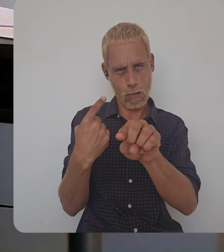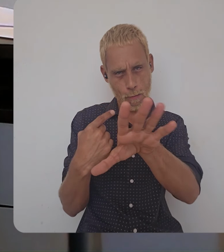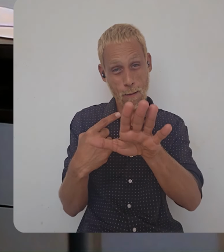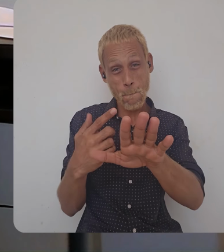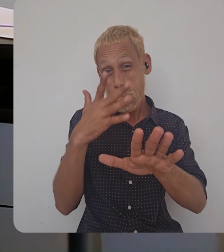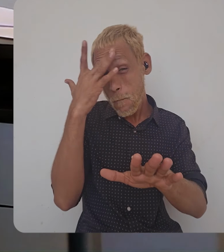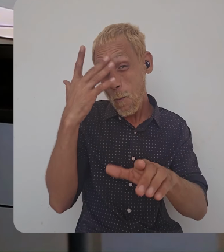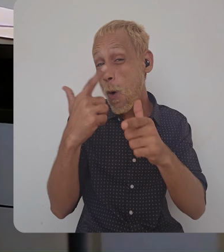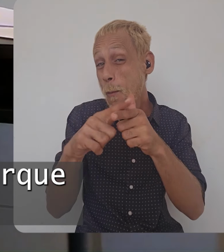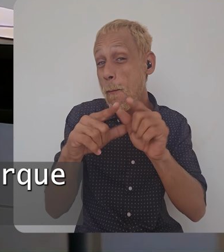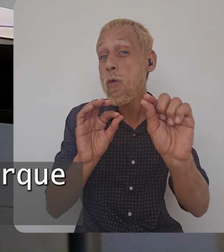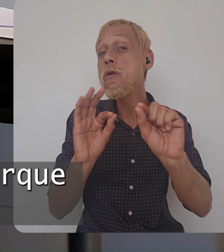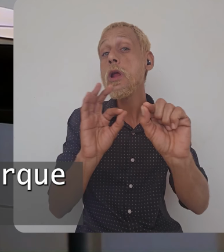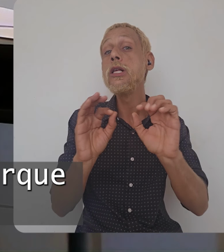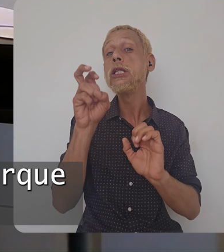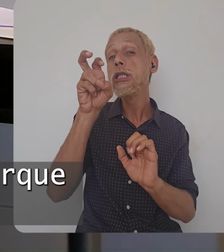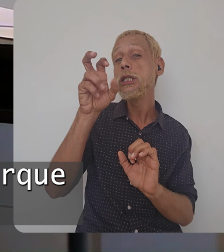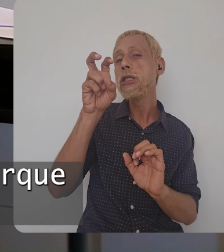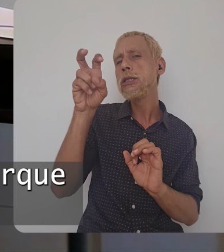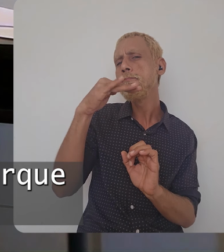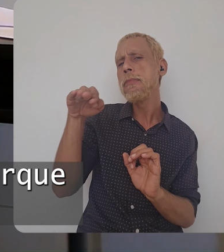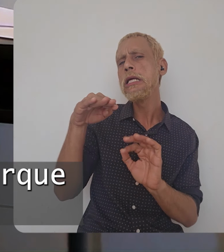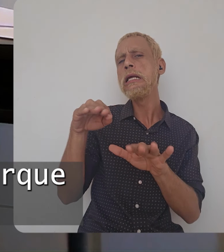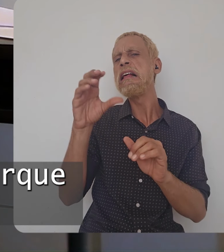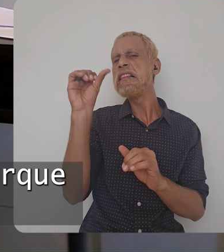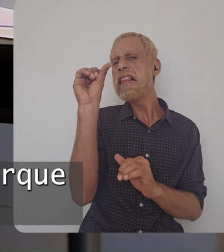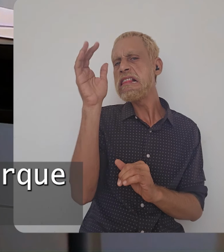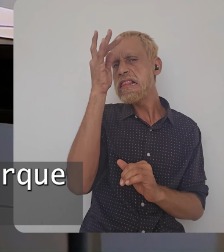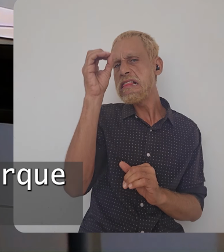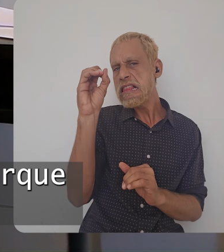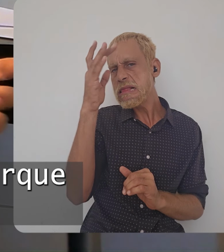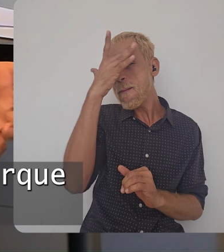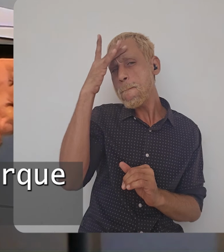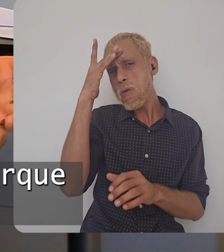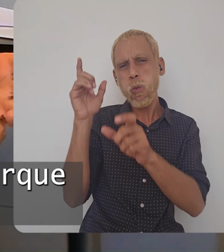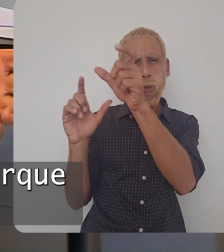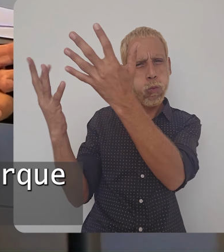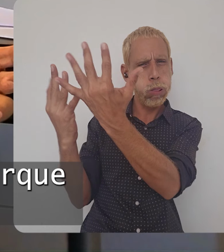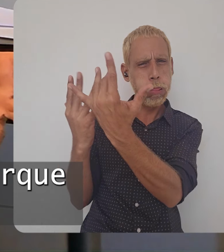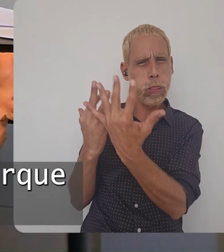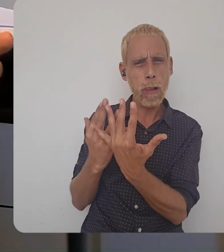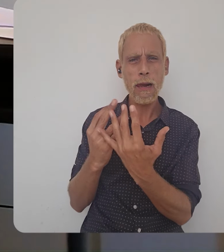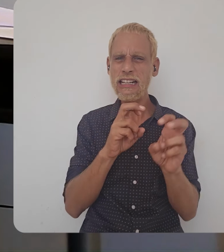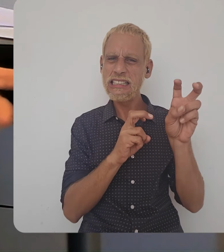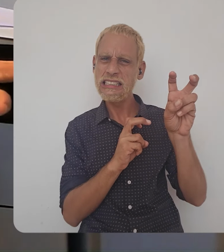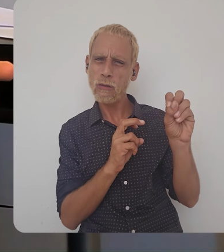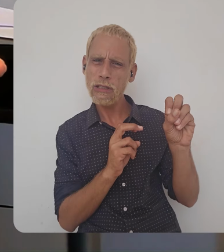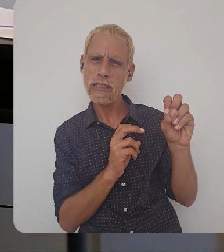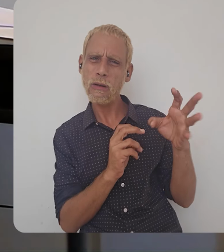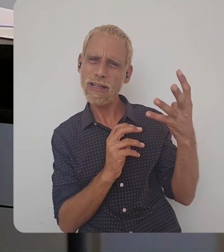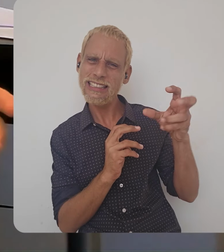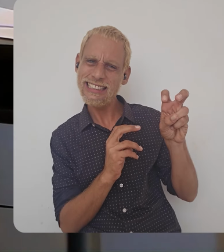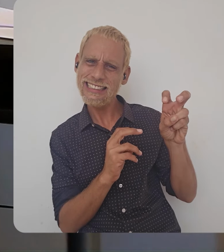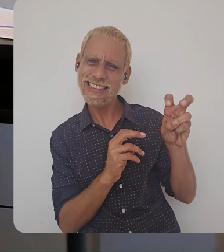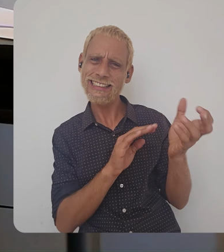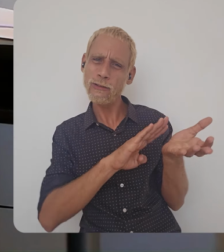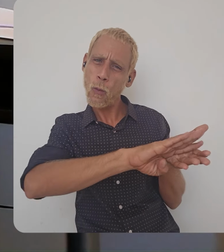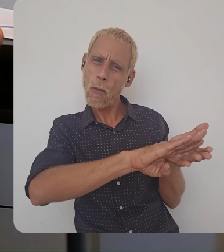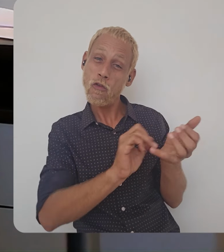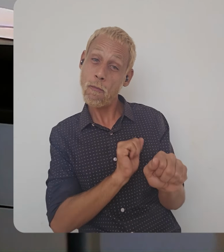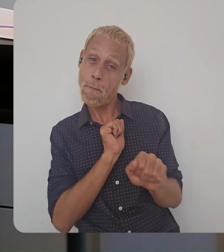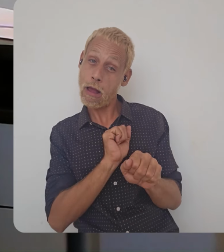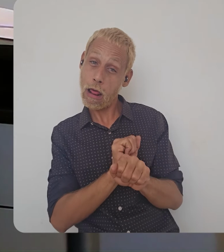bem direitinho. Agora, a grande briga era 5h30, porque chegava a 60 pessoas. Tinha 50, 45 máquinas